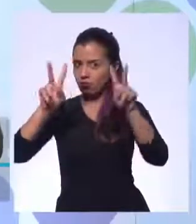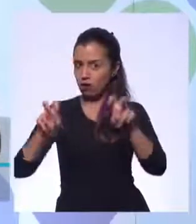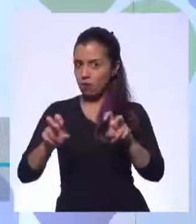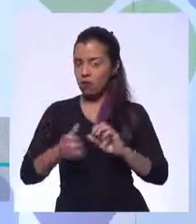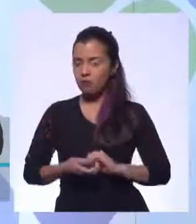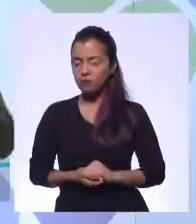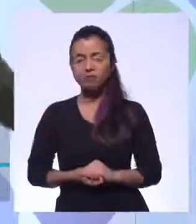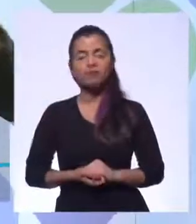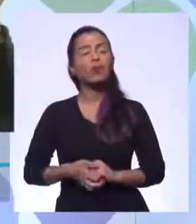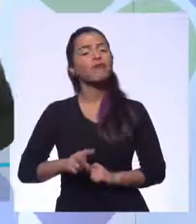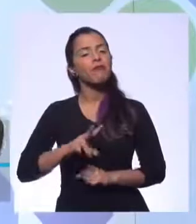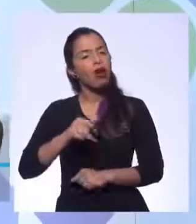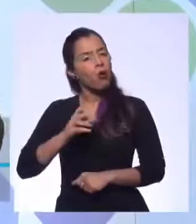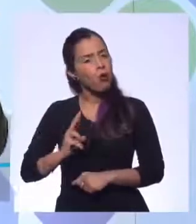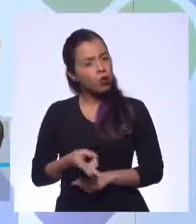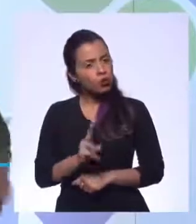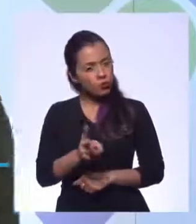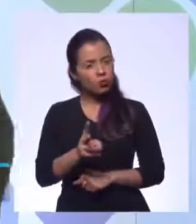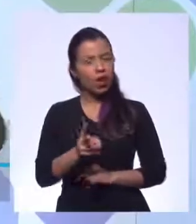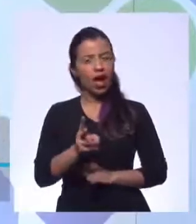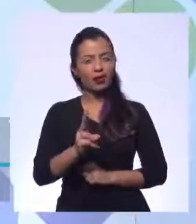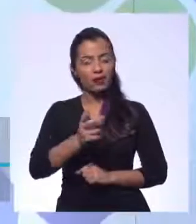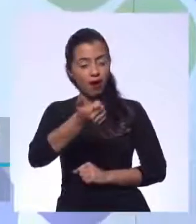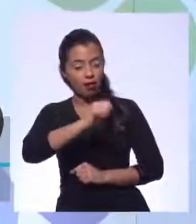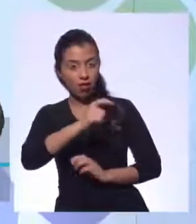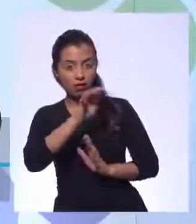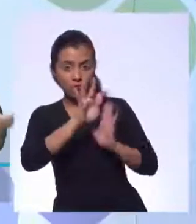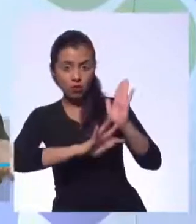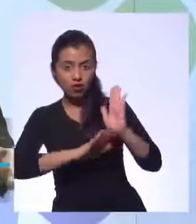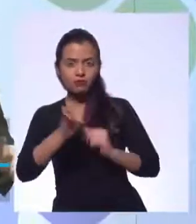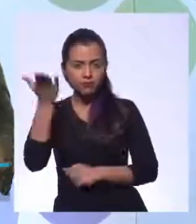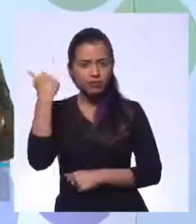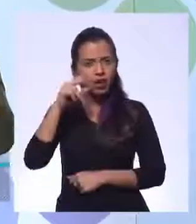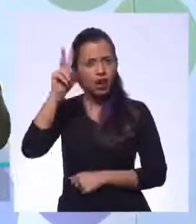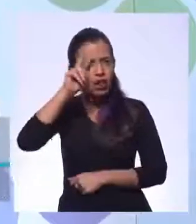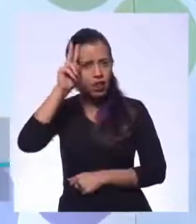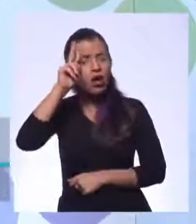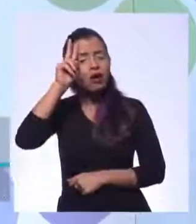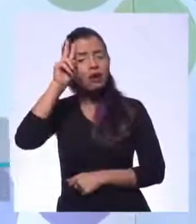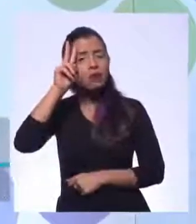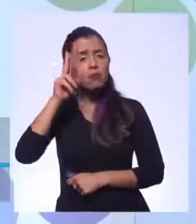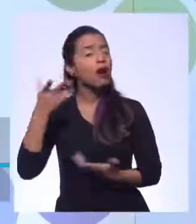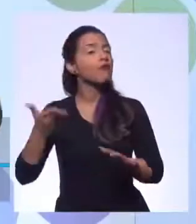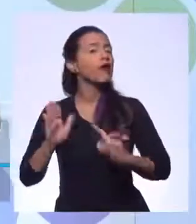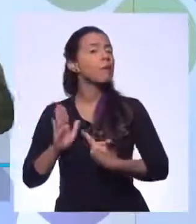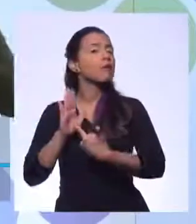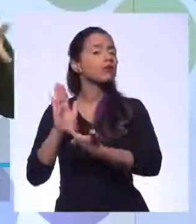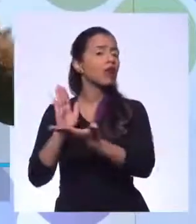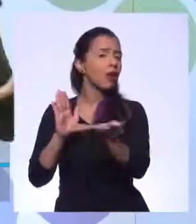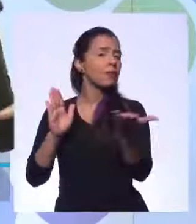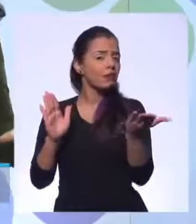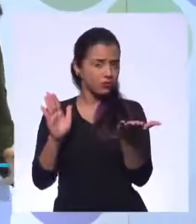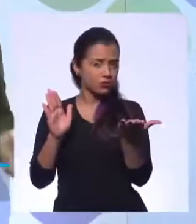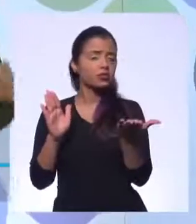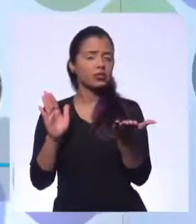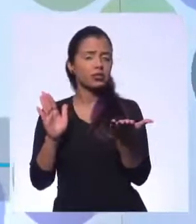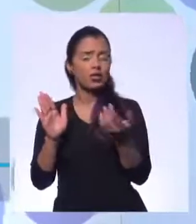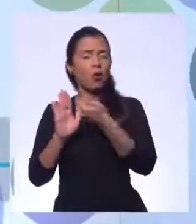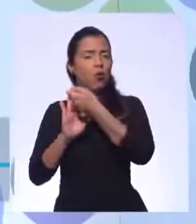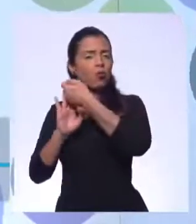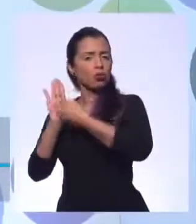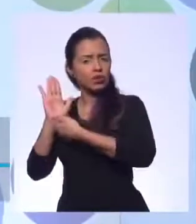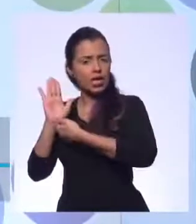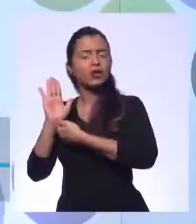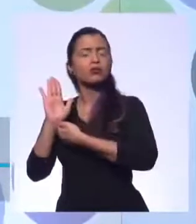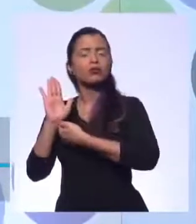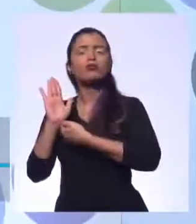ainda continuar naquela análise do texto anterior e vamos mostrar para vocês. Óbvio, a gente sempre faz isso. A partir de um texto, trabalhar